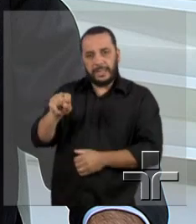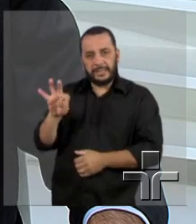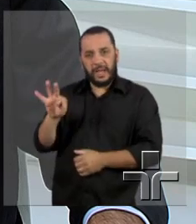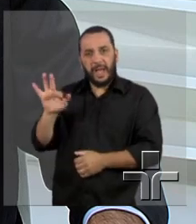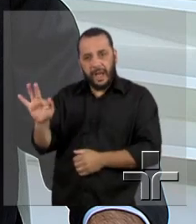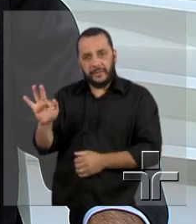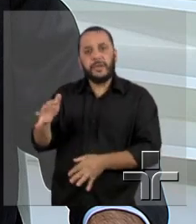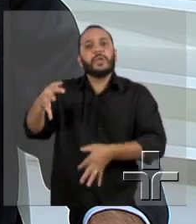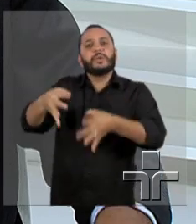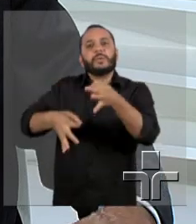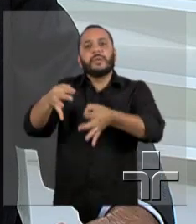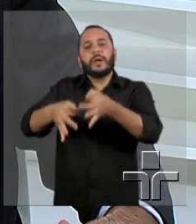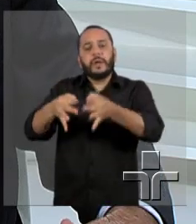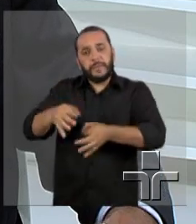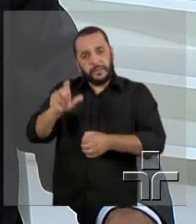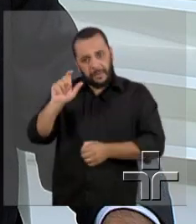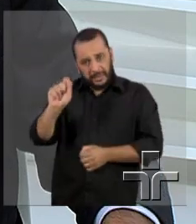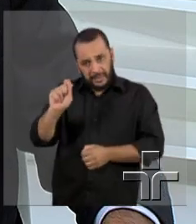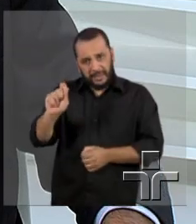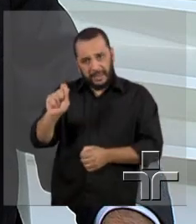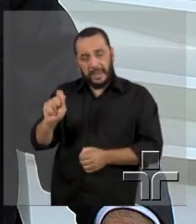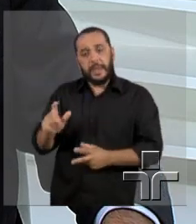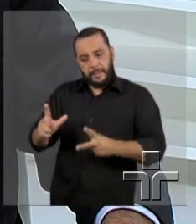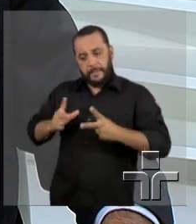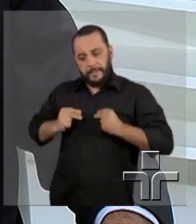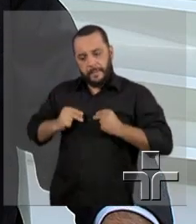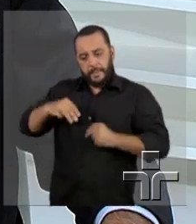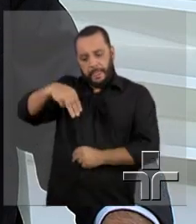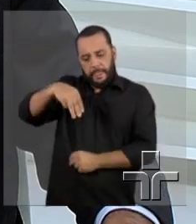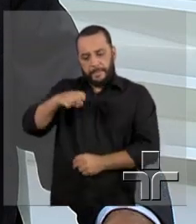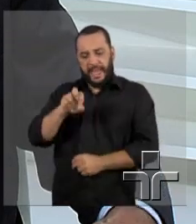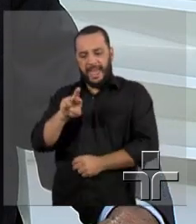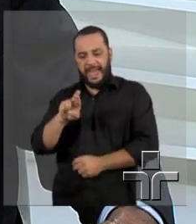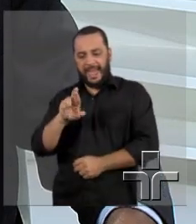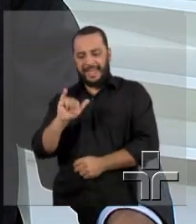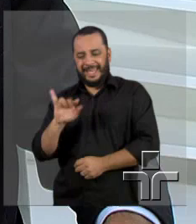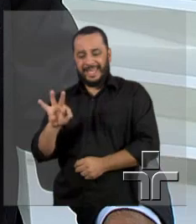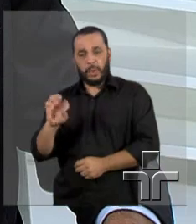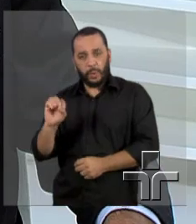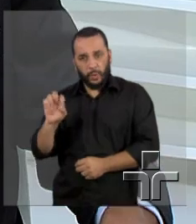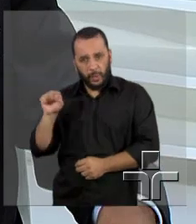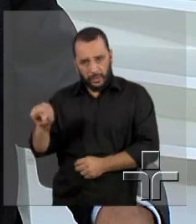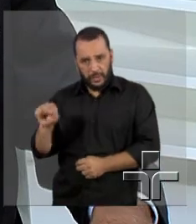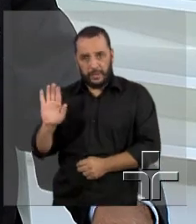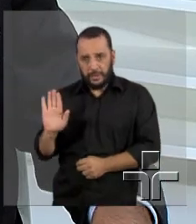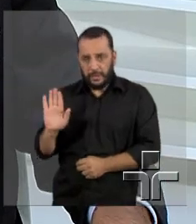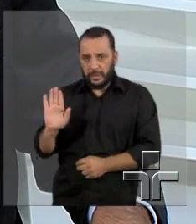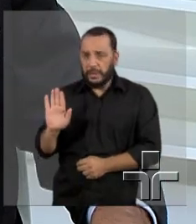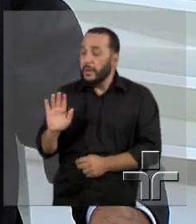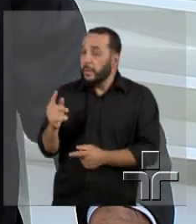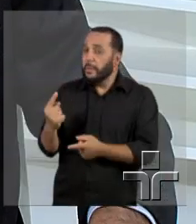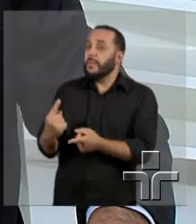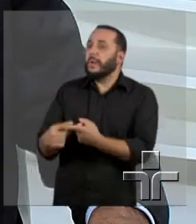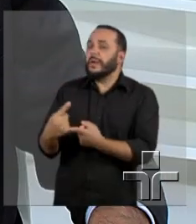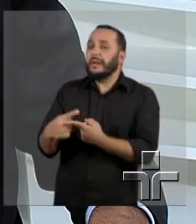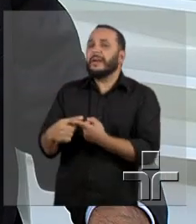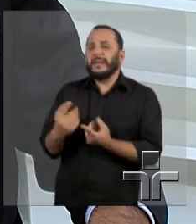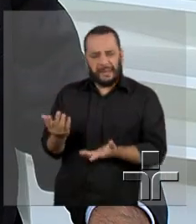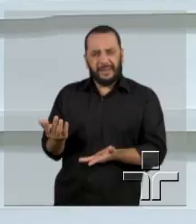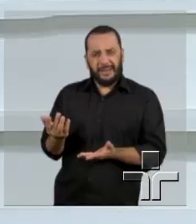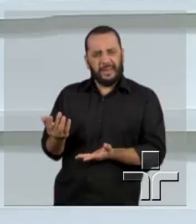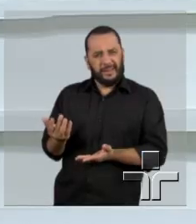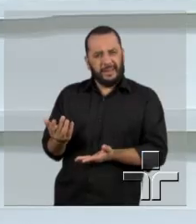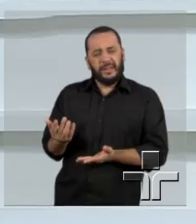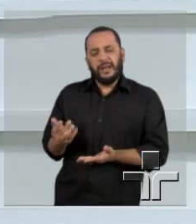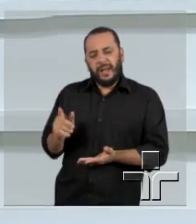o julgamento de mérito da questão. Porque o pleno, né, se caracteriza... Pode resolver isso. Né? Ali